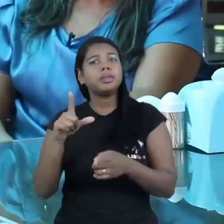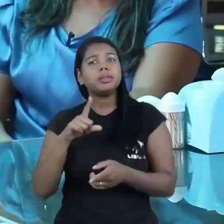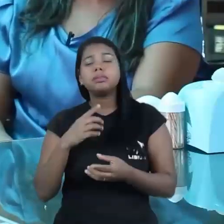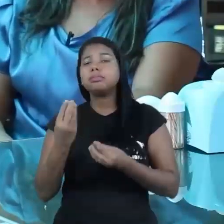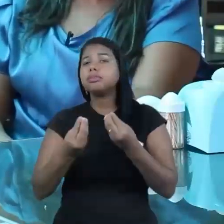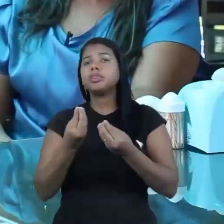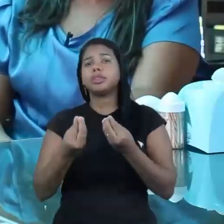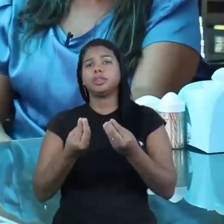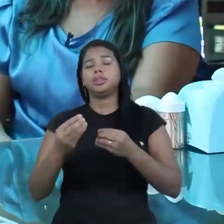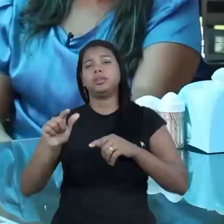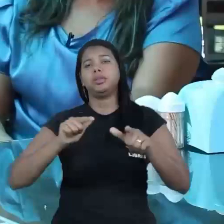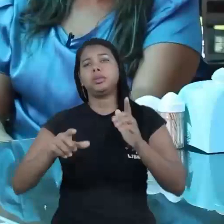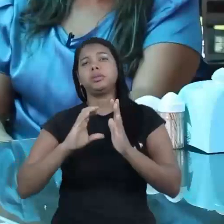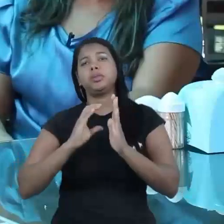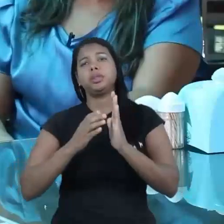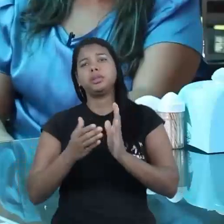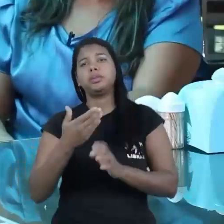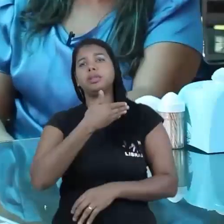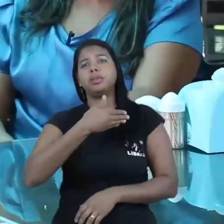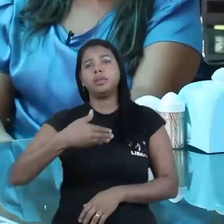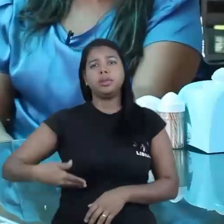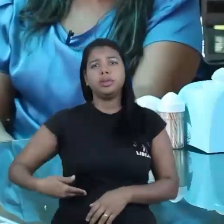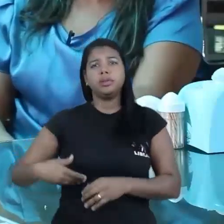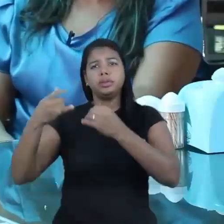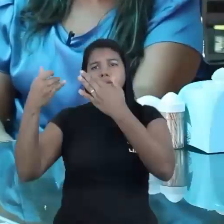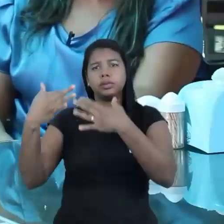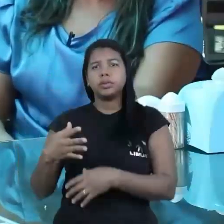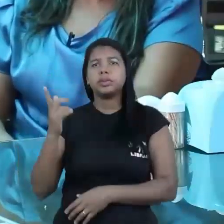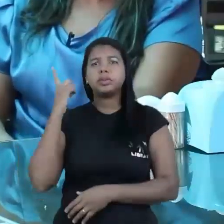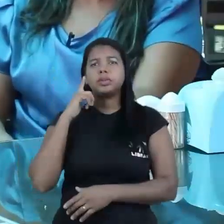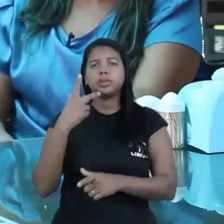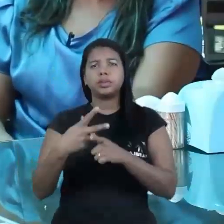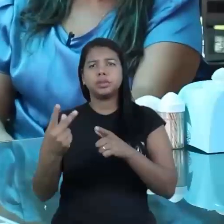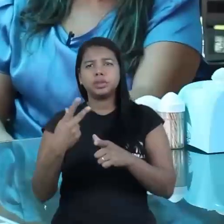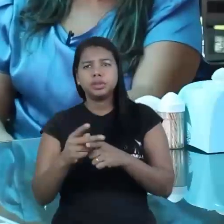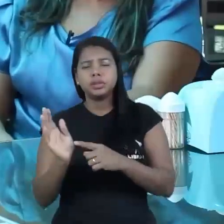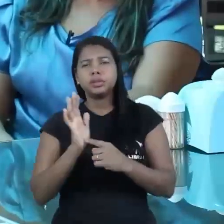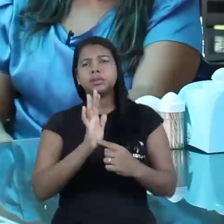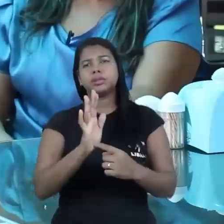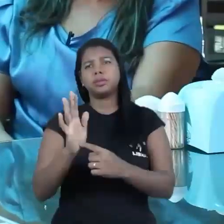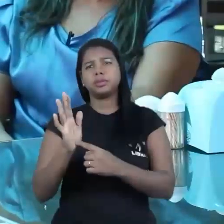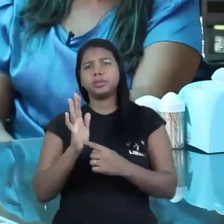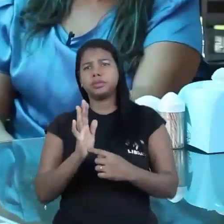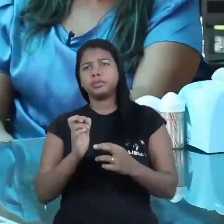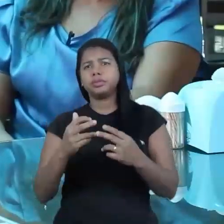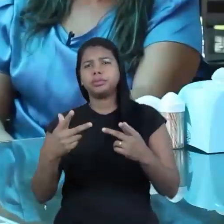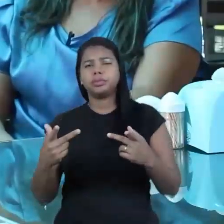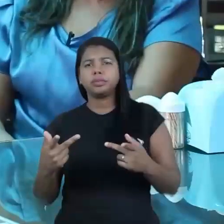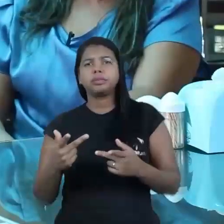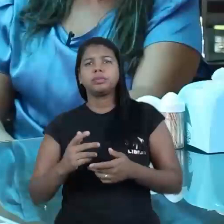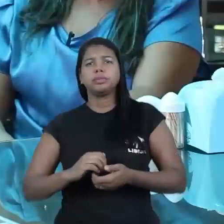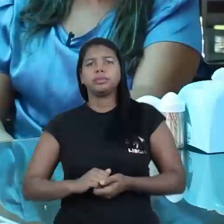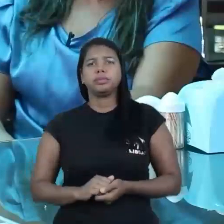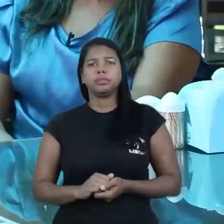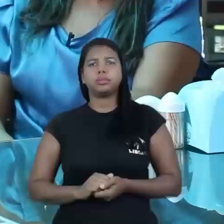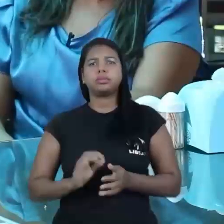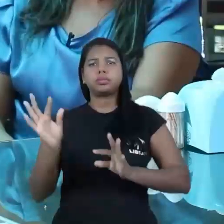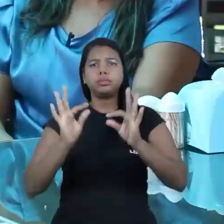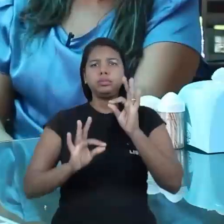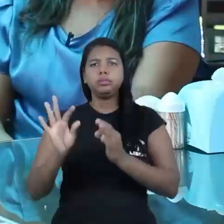veio projetos do governo estadual e federal que conseguimos segurar os funcionários em casa. Outros a gente moldou